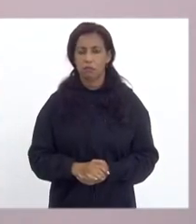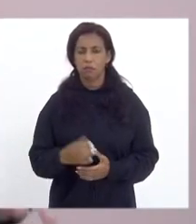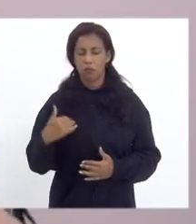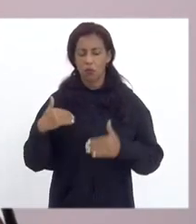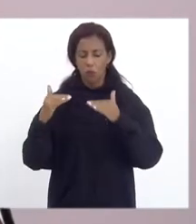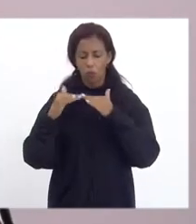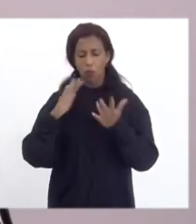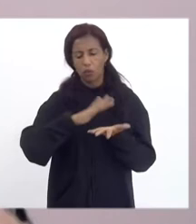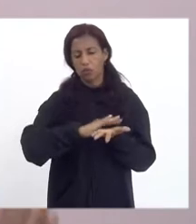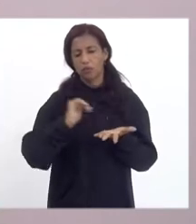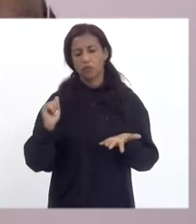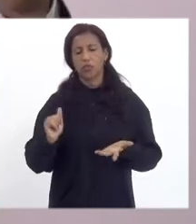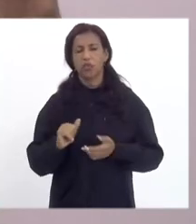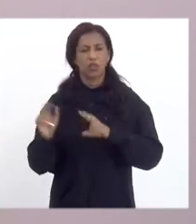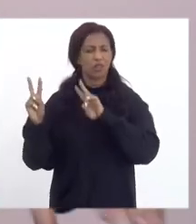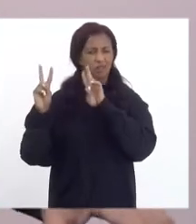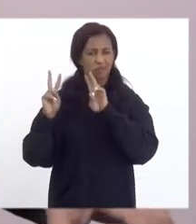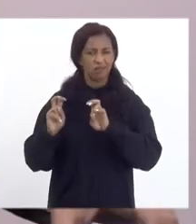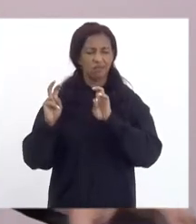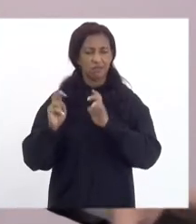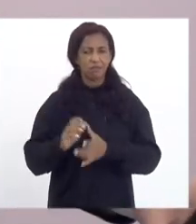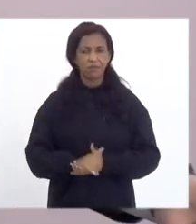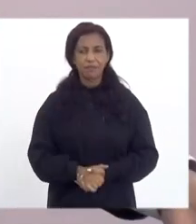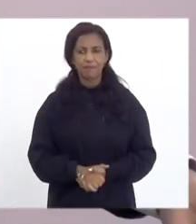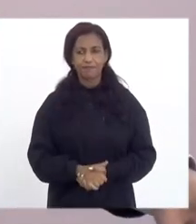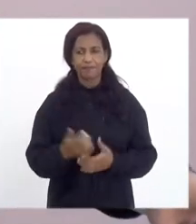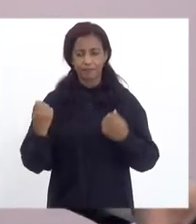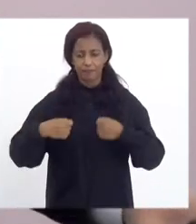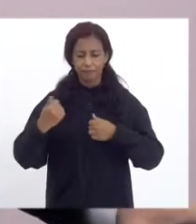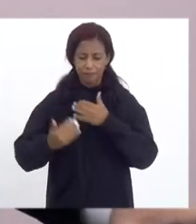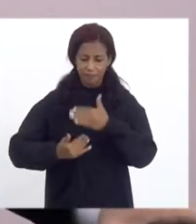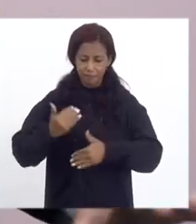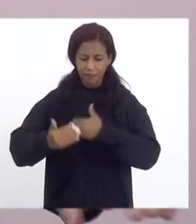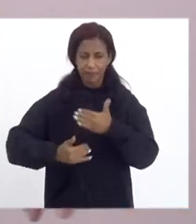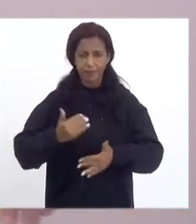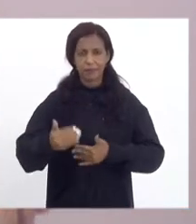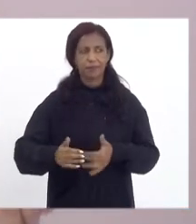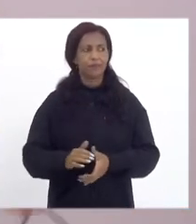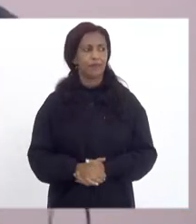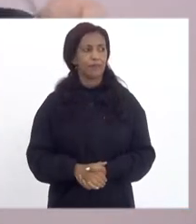vou retirar de pauta, acho que é um tema que precisa avançar mesmo.